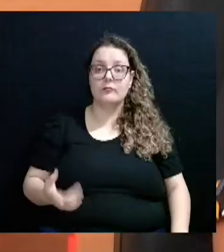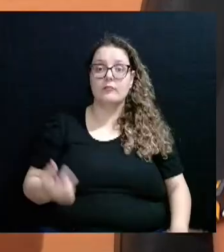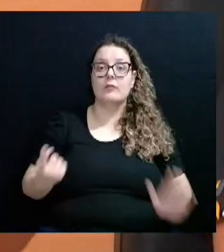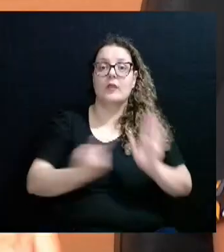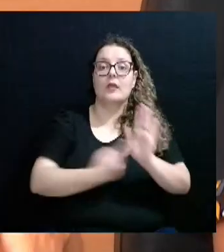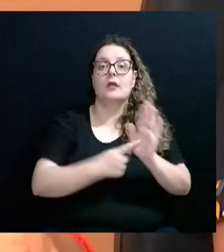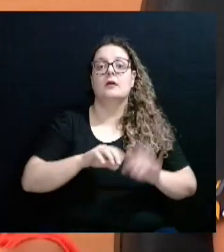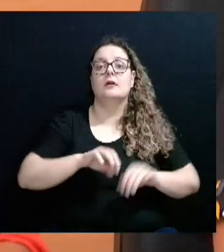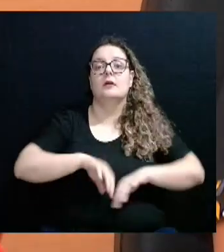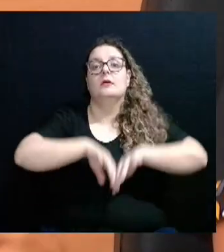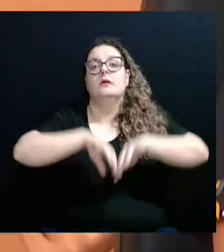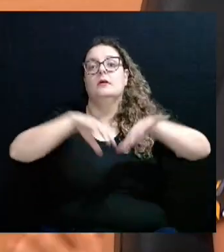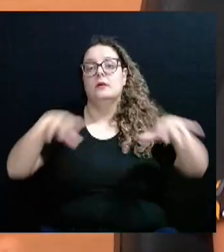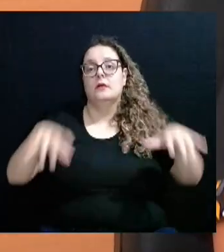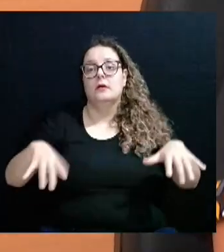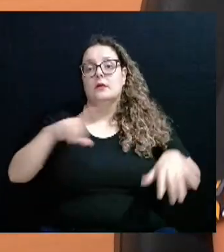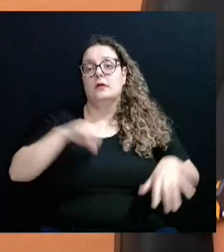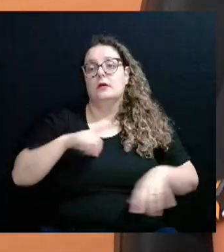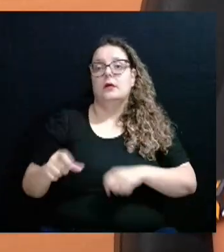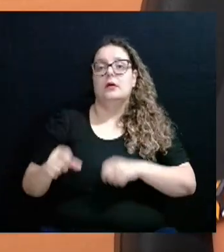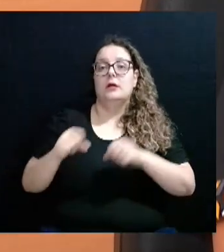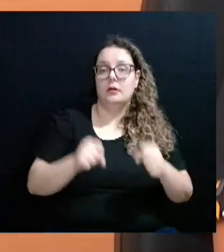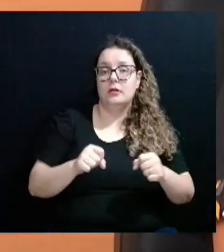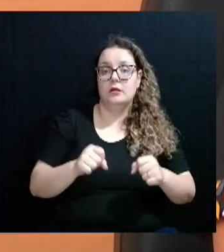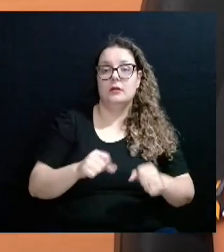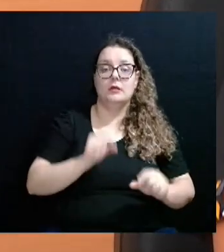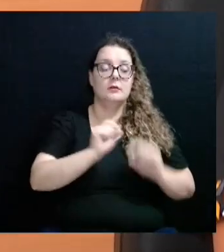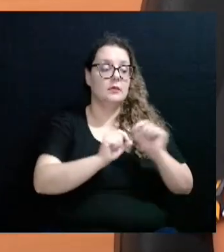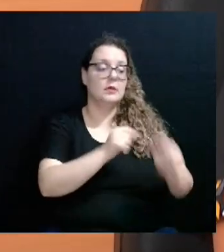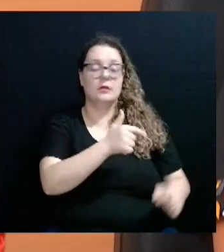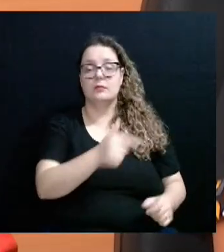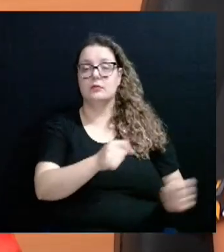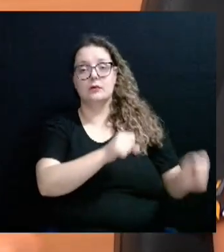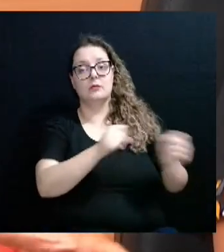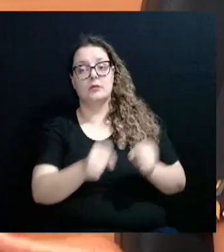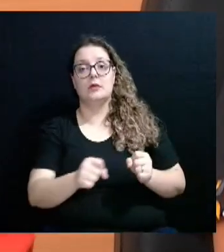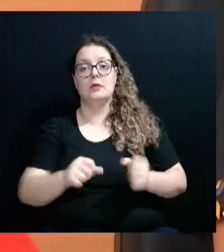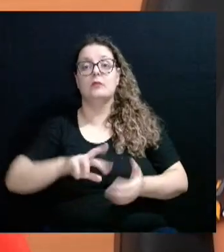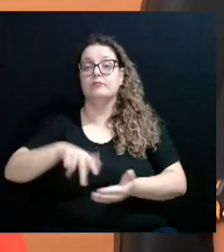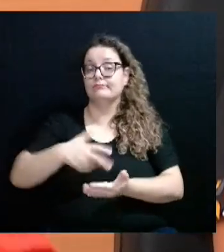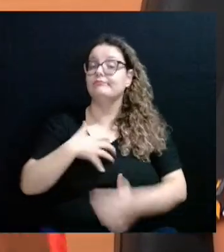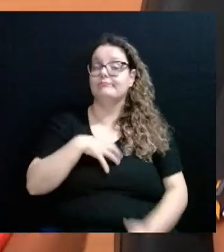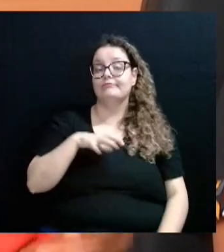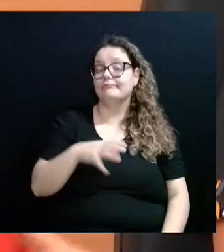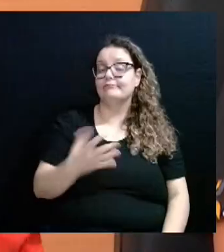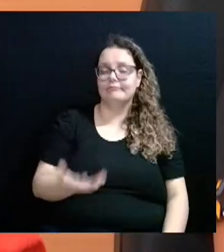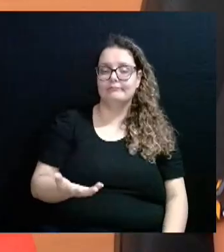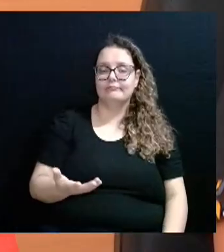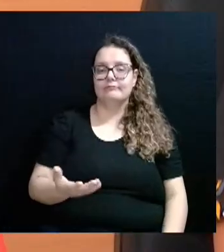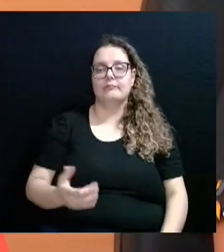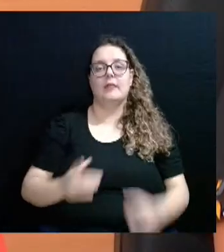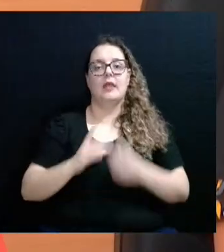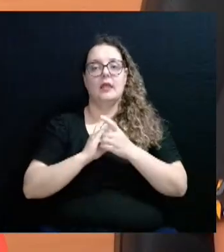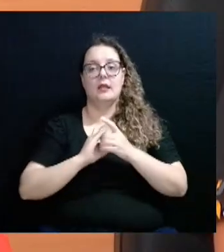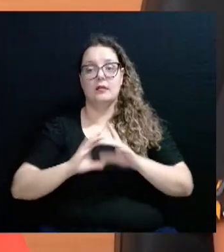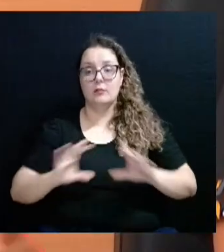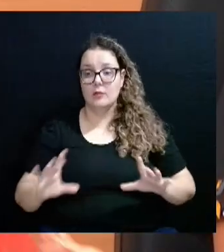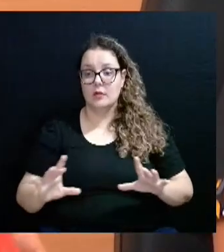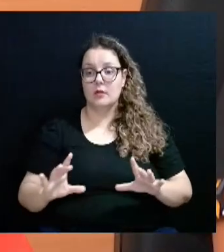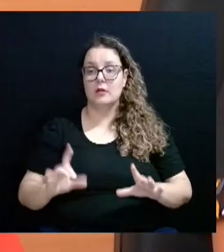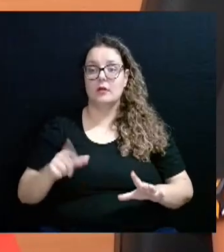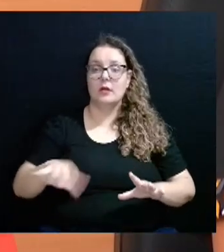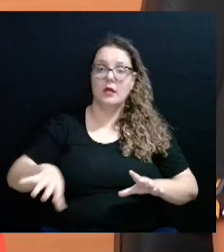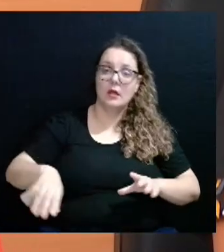poder e o outro que não tem. E o hip hop é isso, né? É democracia, é agregamento,